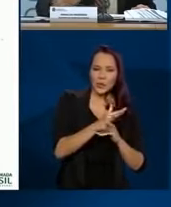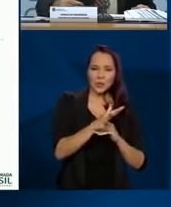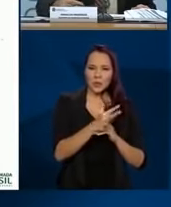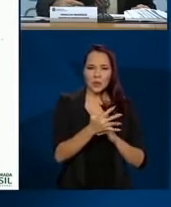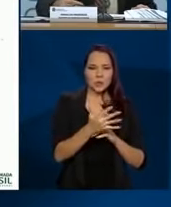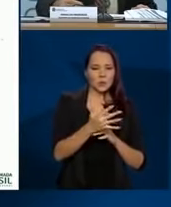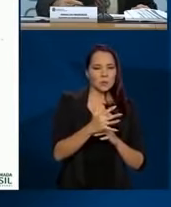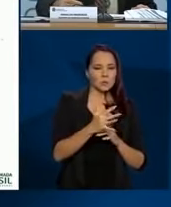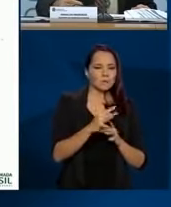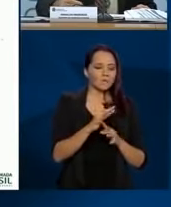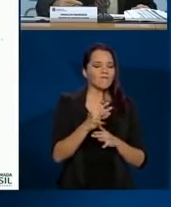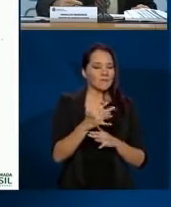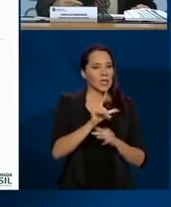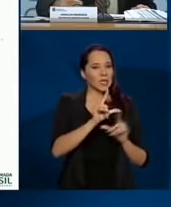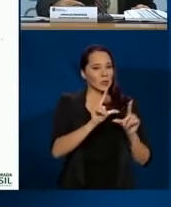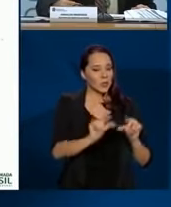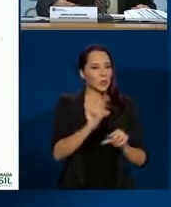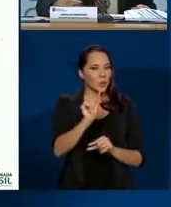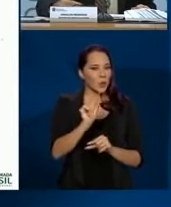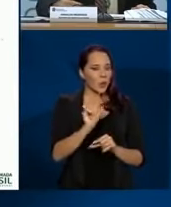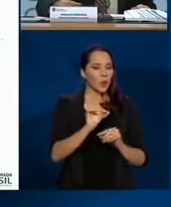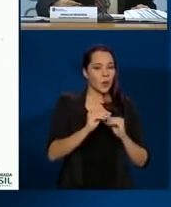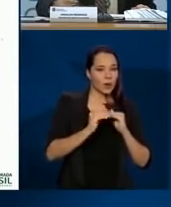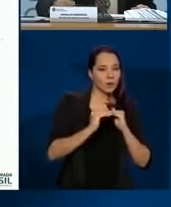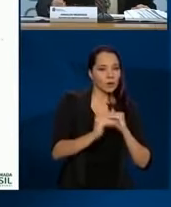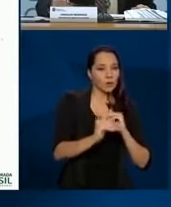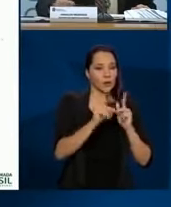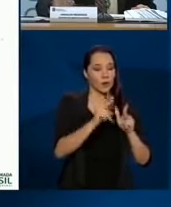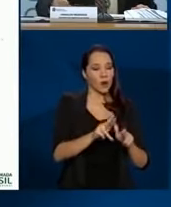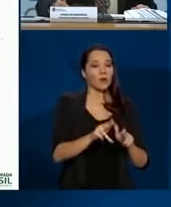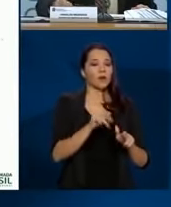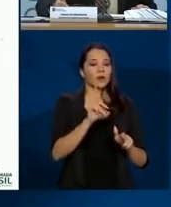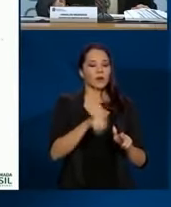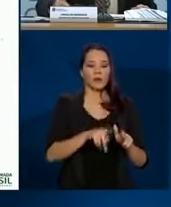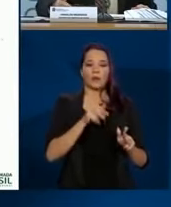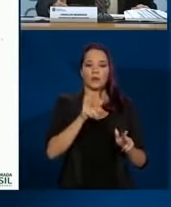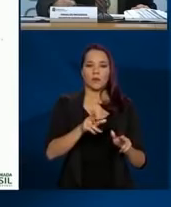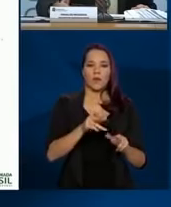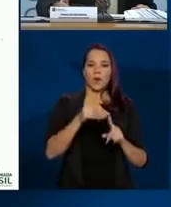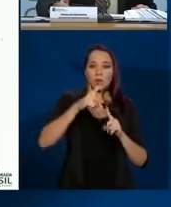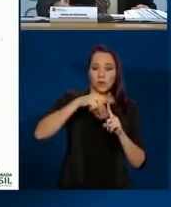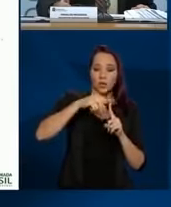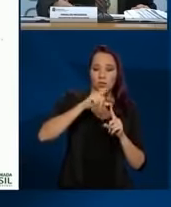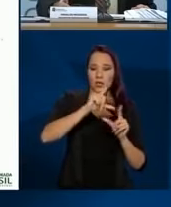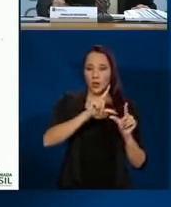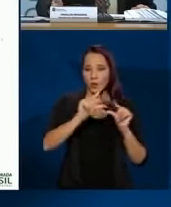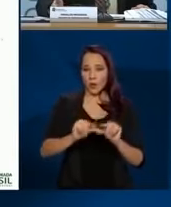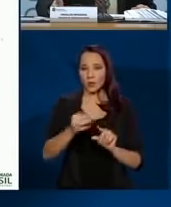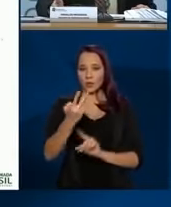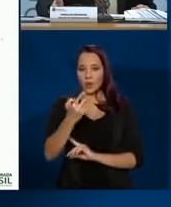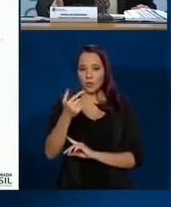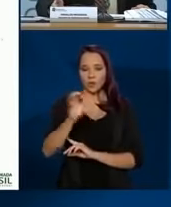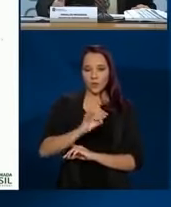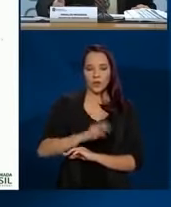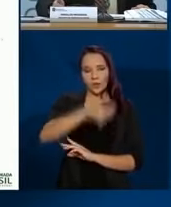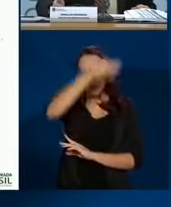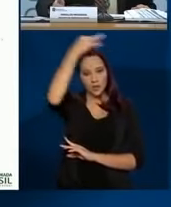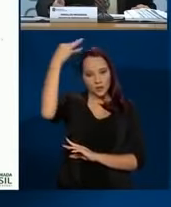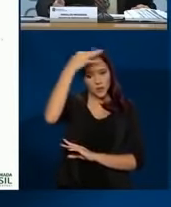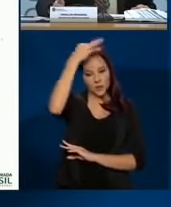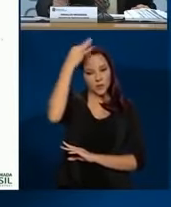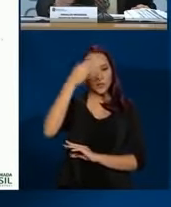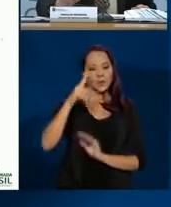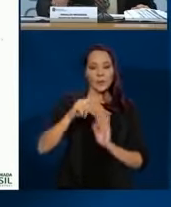confiança, mas com valor negativo, que é o Tocantins teve menos 4% e o Espírito Santo